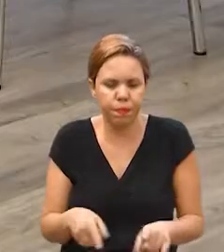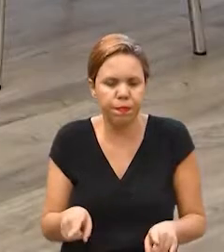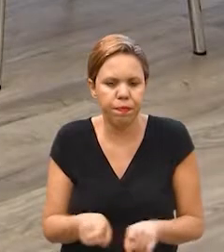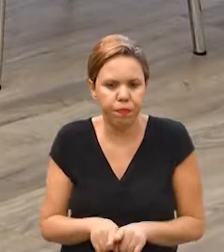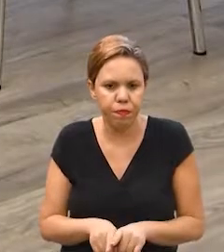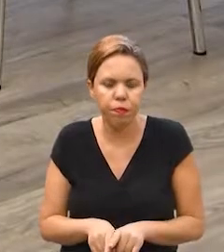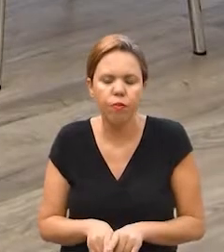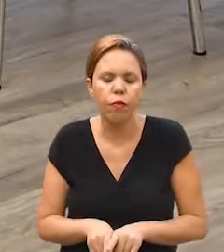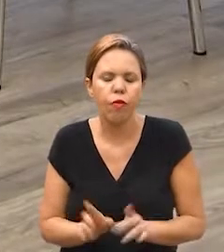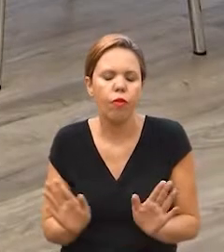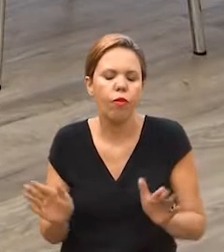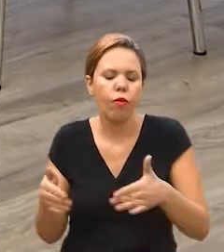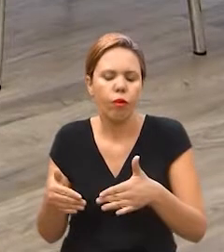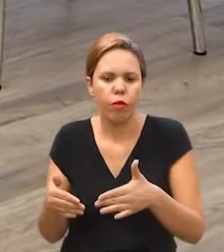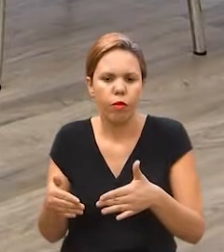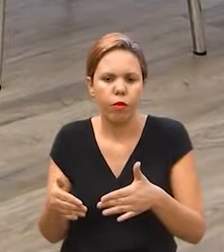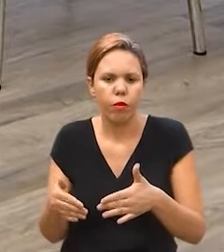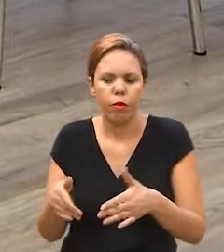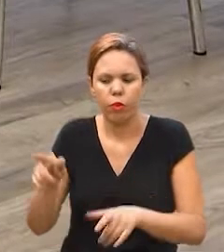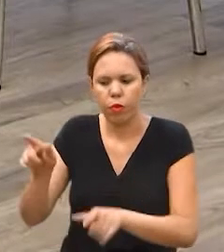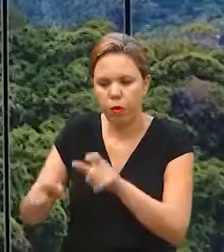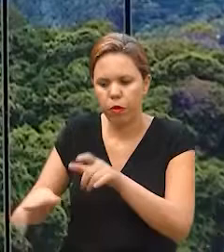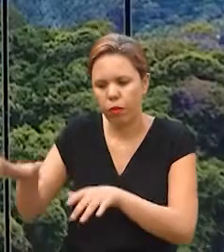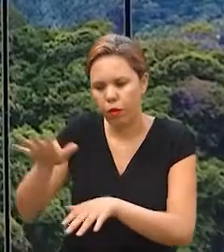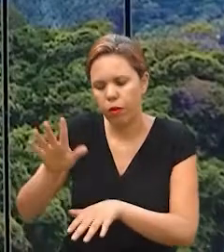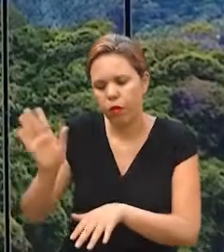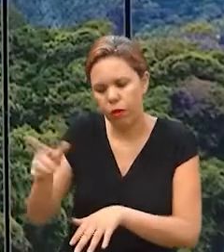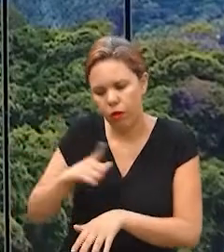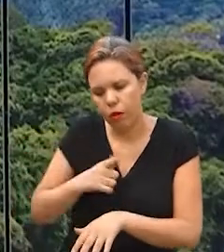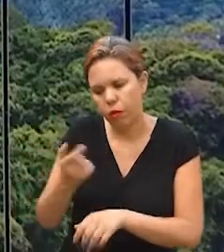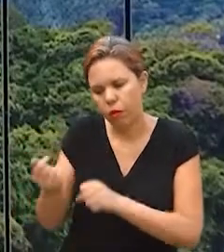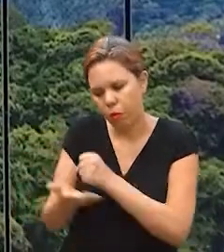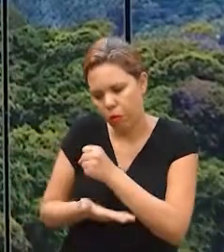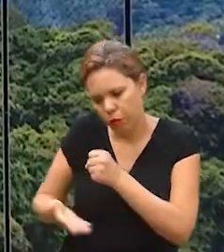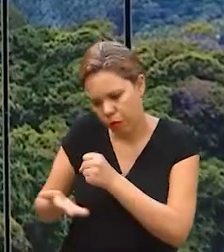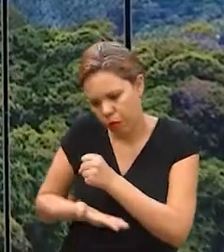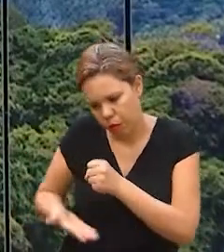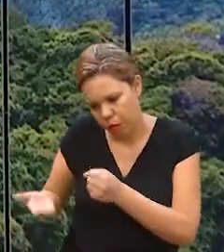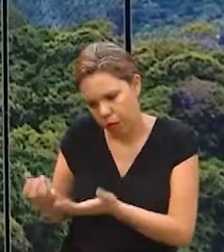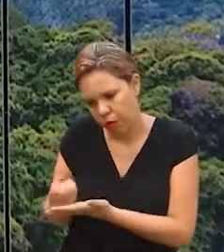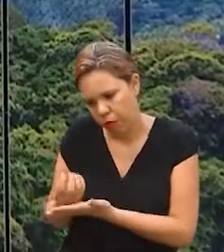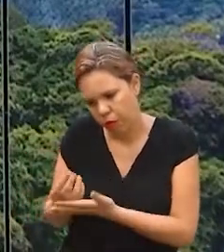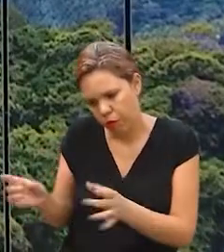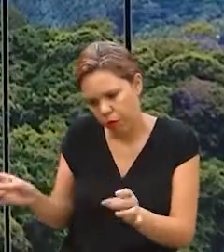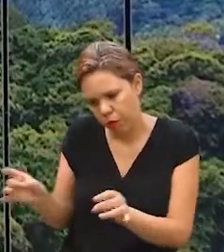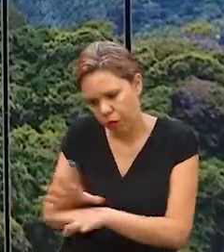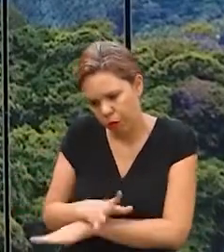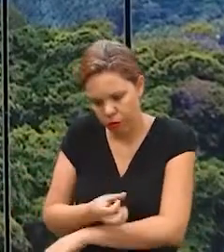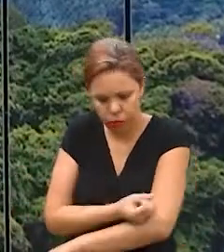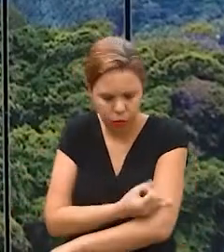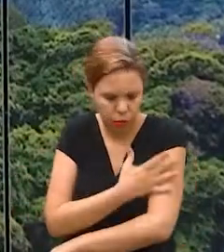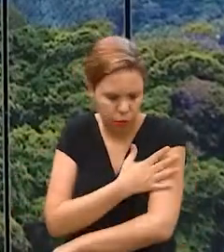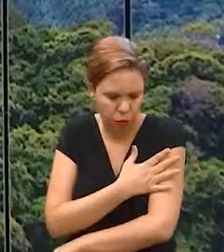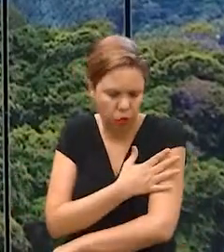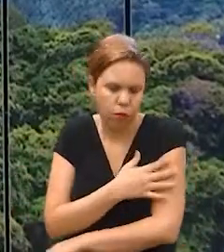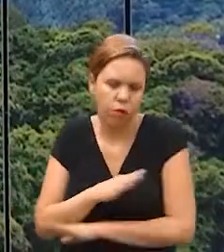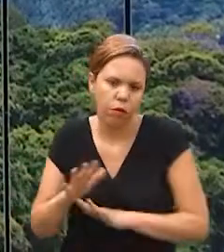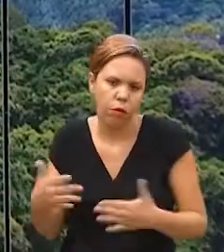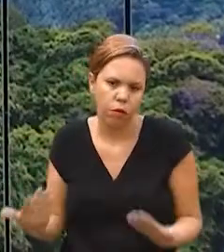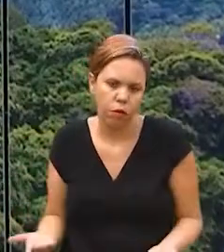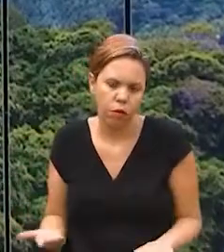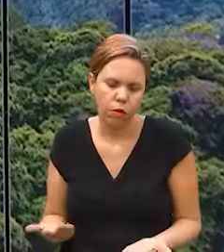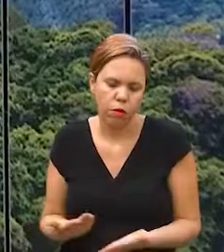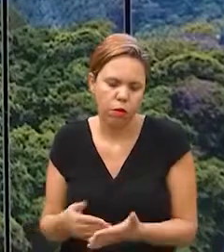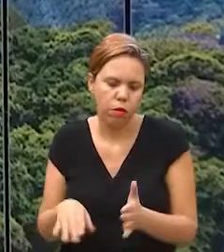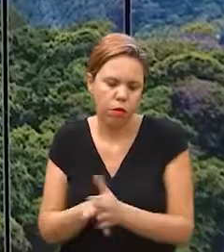que está mais voltado para o analfabeto funcional, ou seja, aquela pessoa que terminou o ensino fundamental ou até o